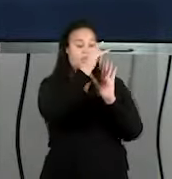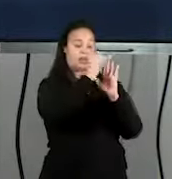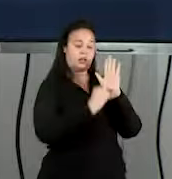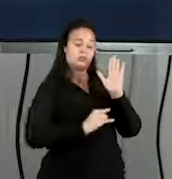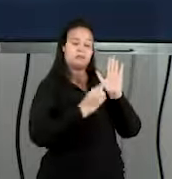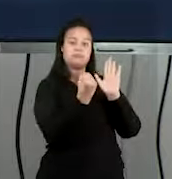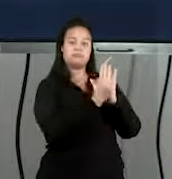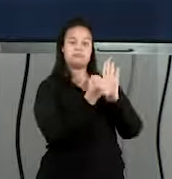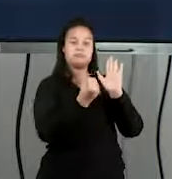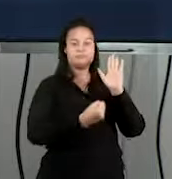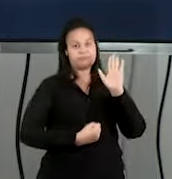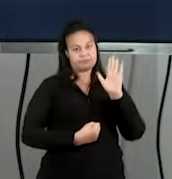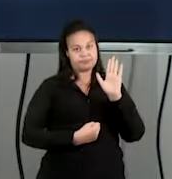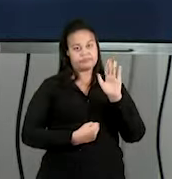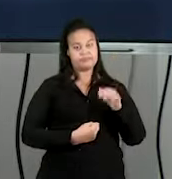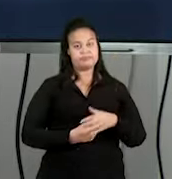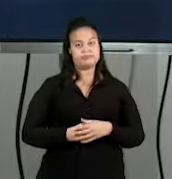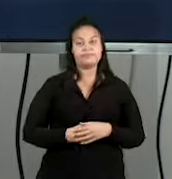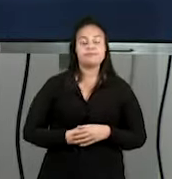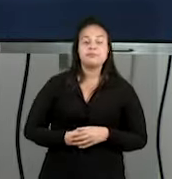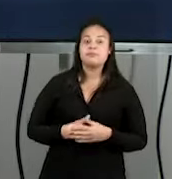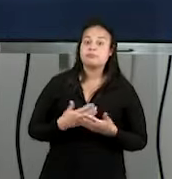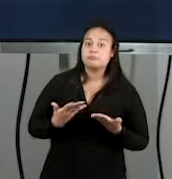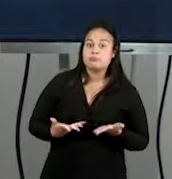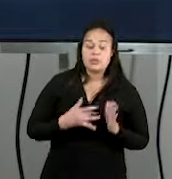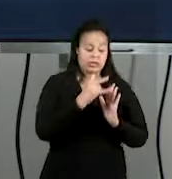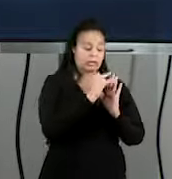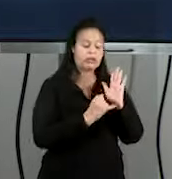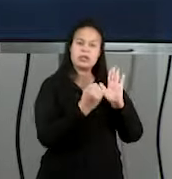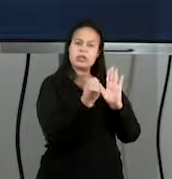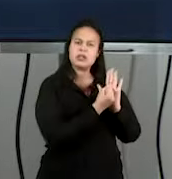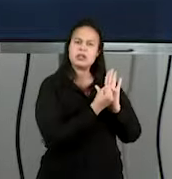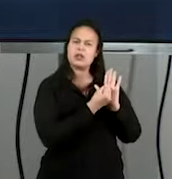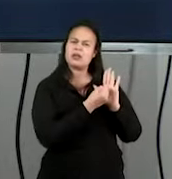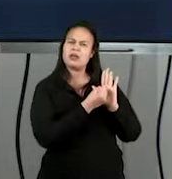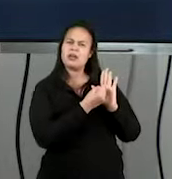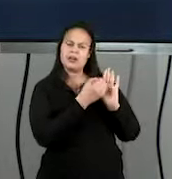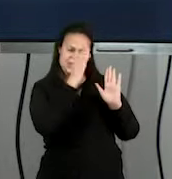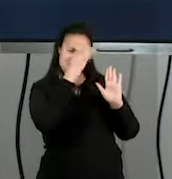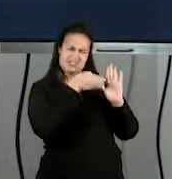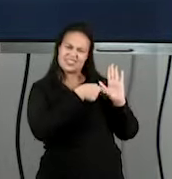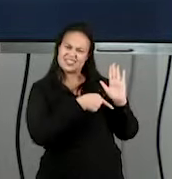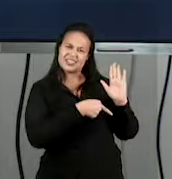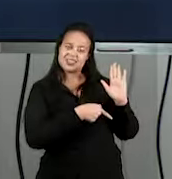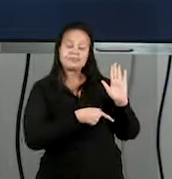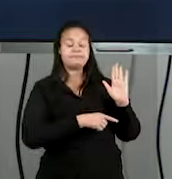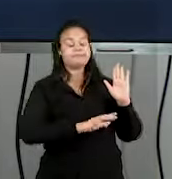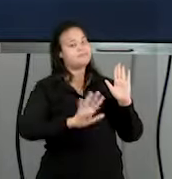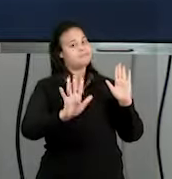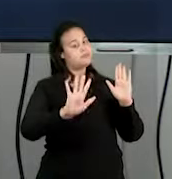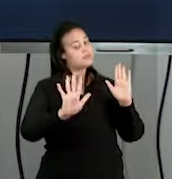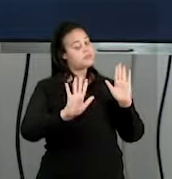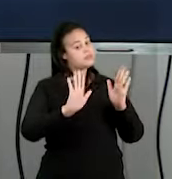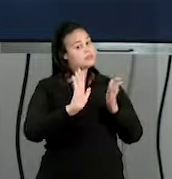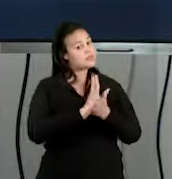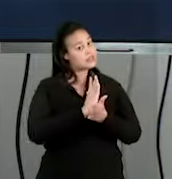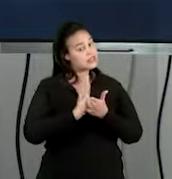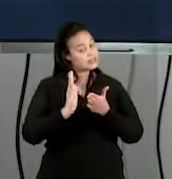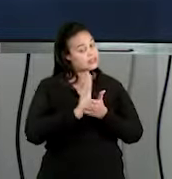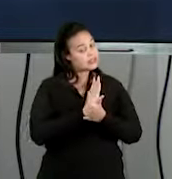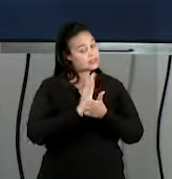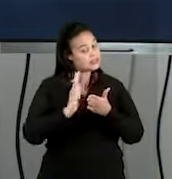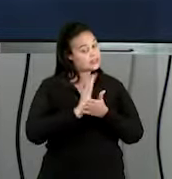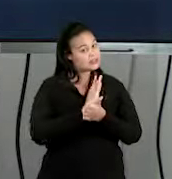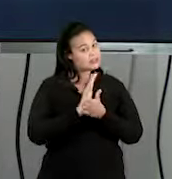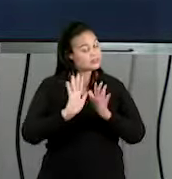declaração. O fato deles terem feito essa declaração quer dizer que eles respeitam? Nem sempre, tá? Nem